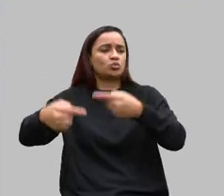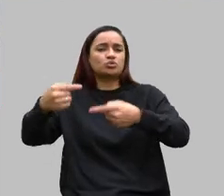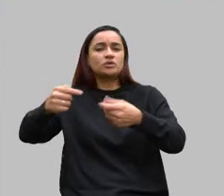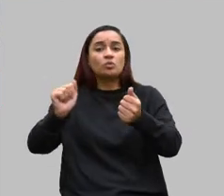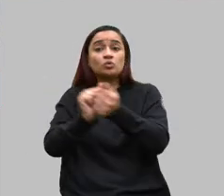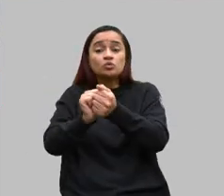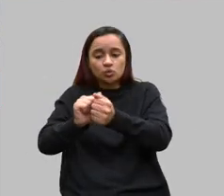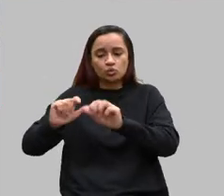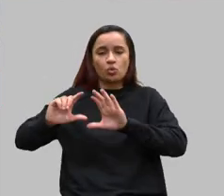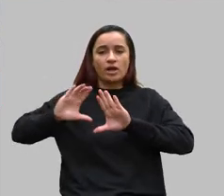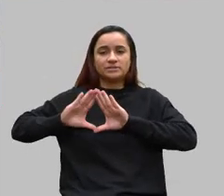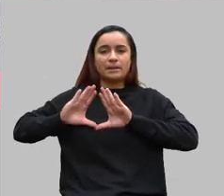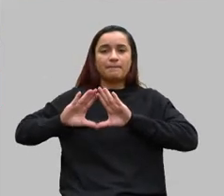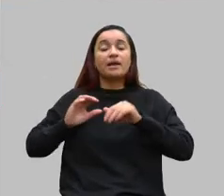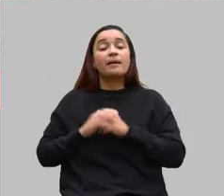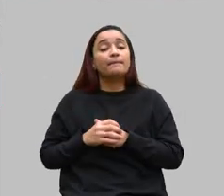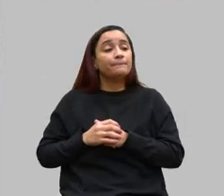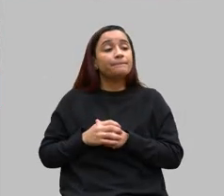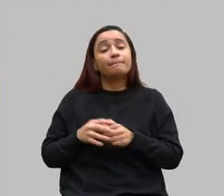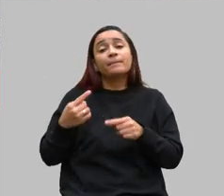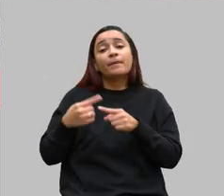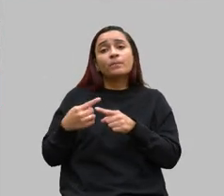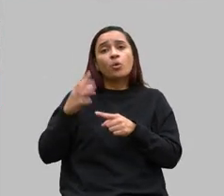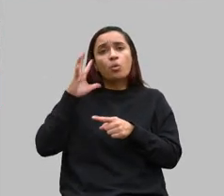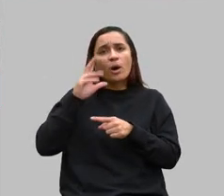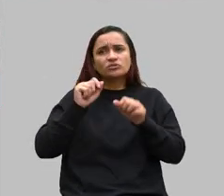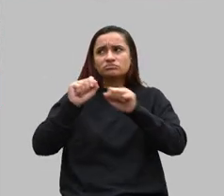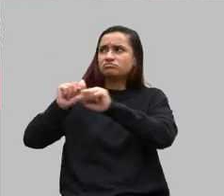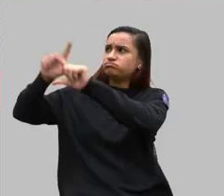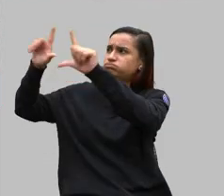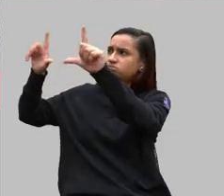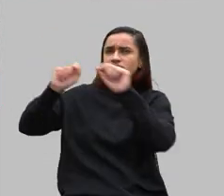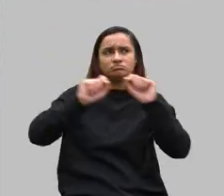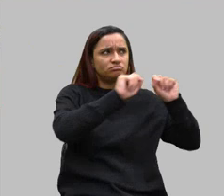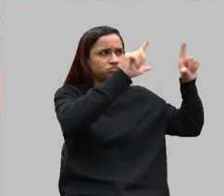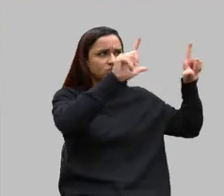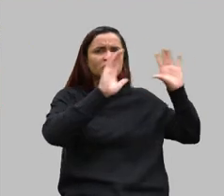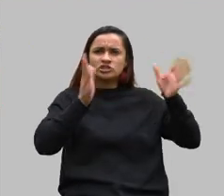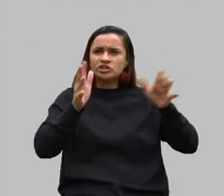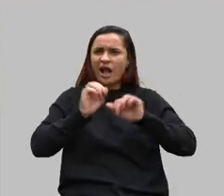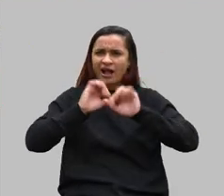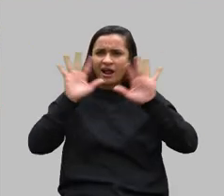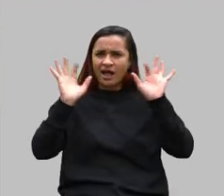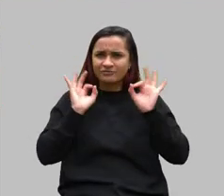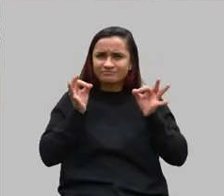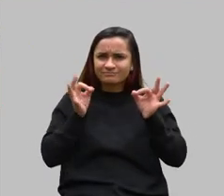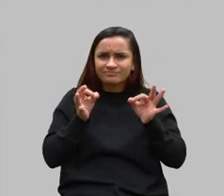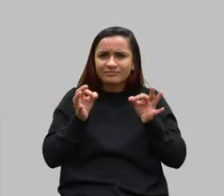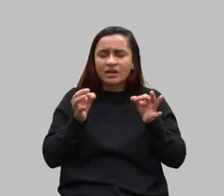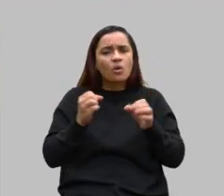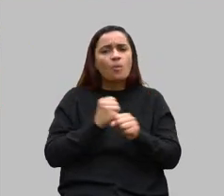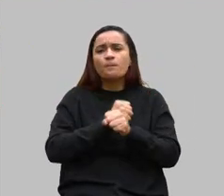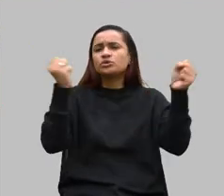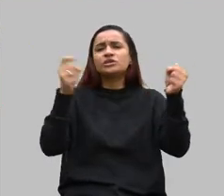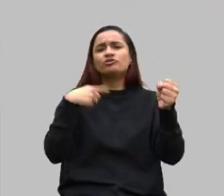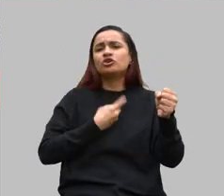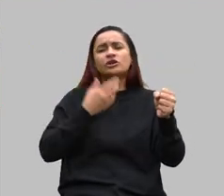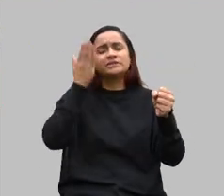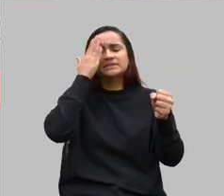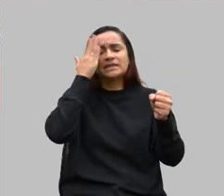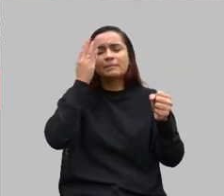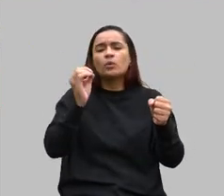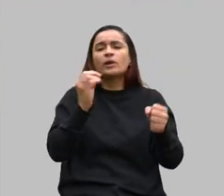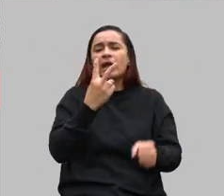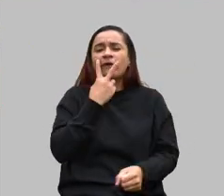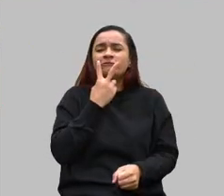Assembleia porque eu acho que aqueles baners estão muito claros para todos nós é inadmissível nós sabermos que que a Vitória Minas por exemplo